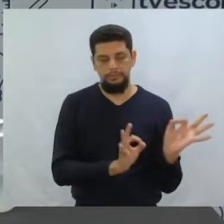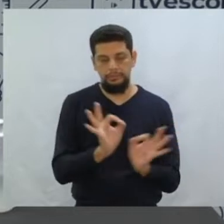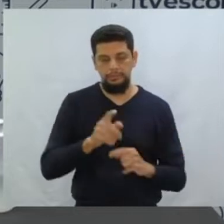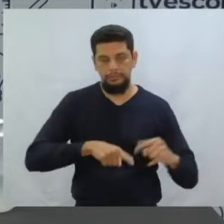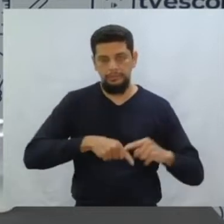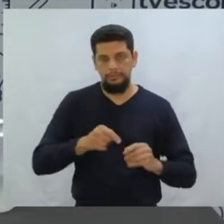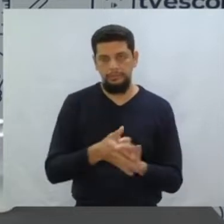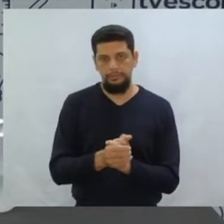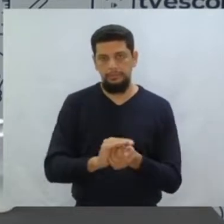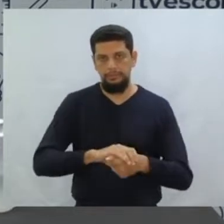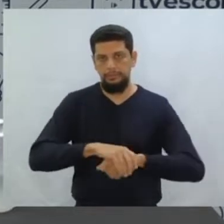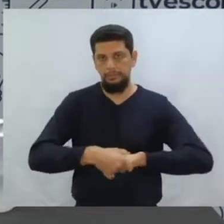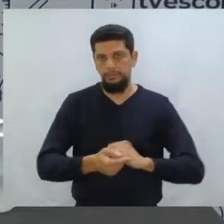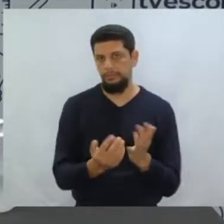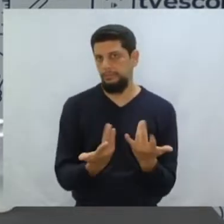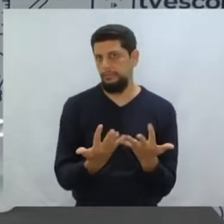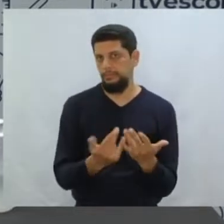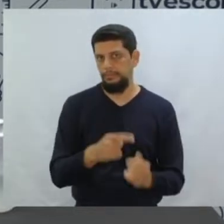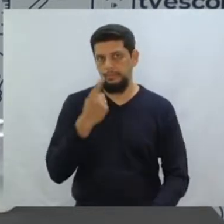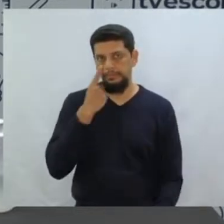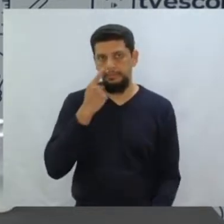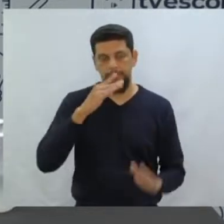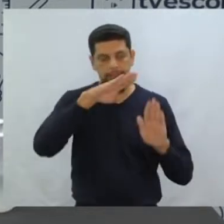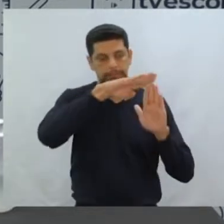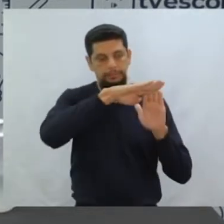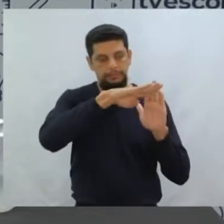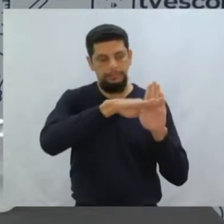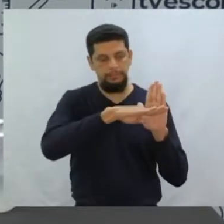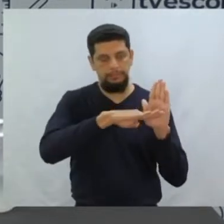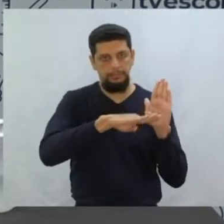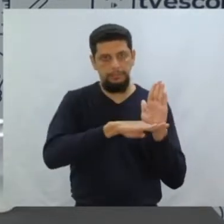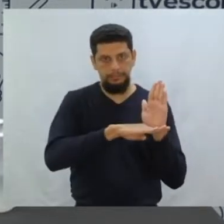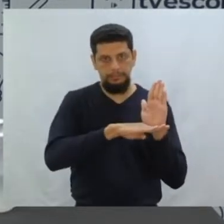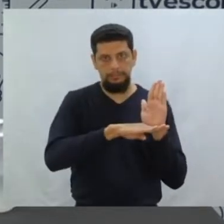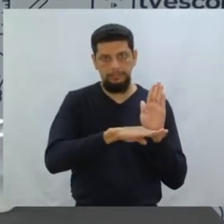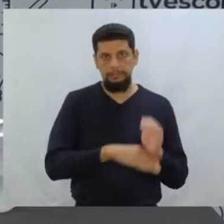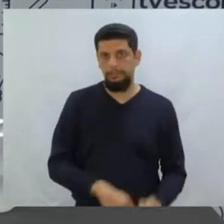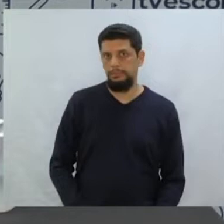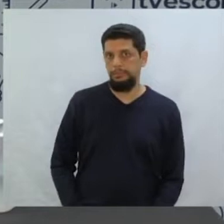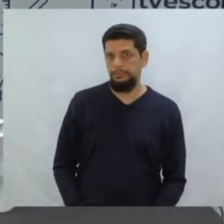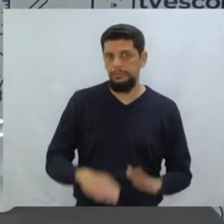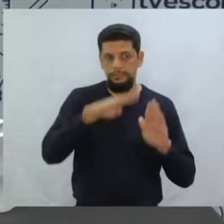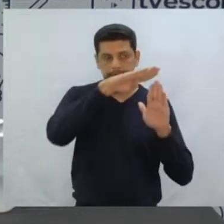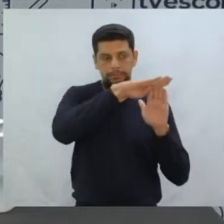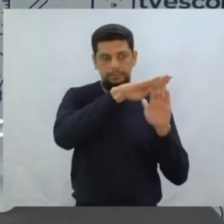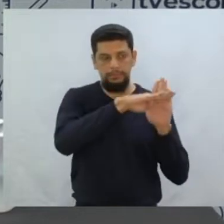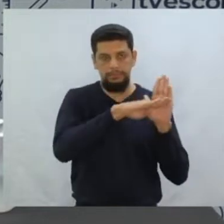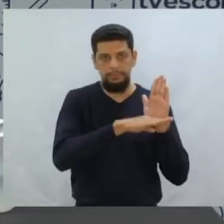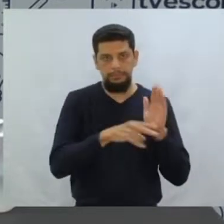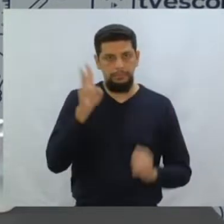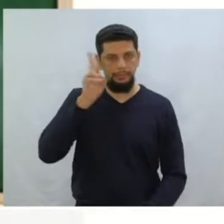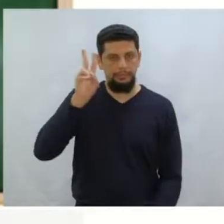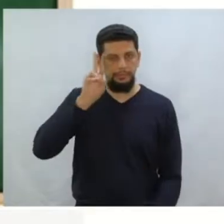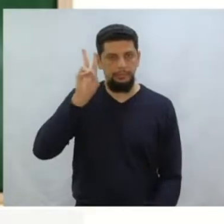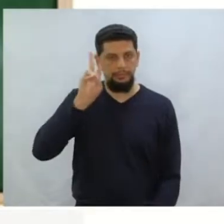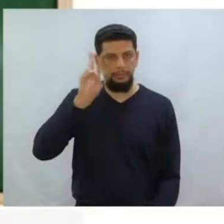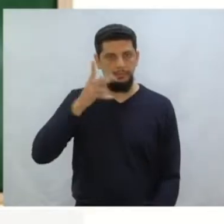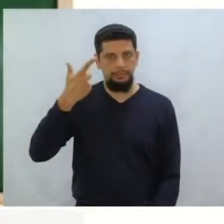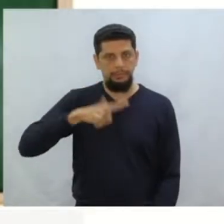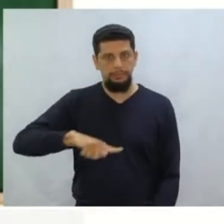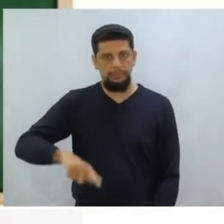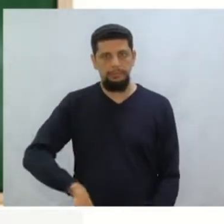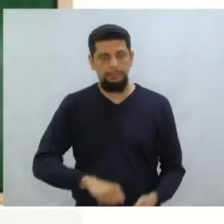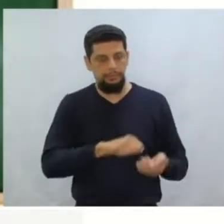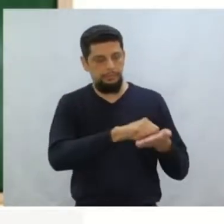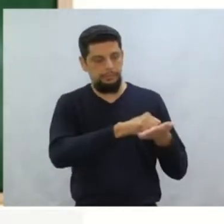Então, agora que você já separou os materiais e lavou as mãos, vamos para a nossa rotina de hoje. Olha só, rotina.